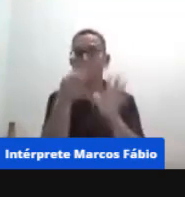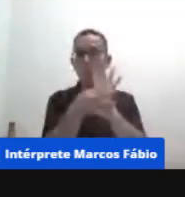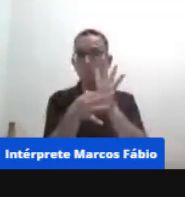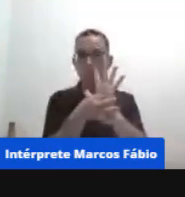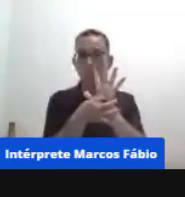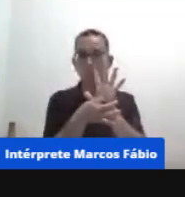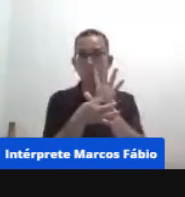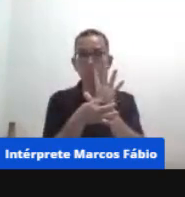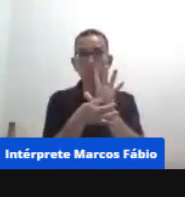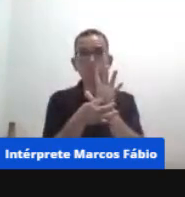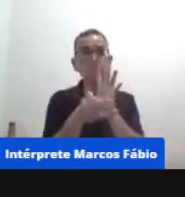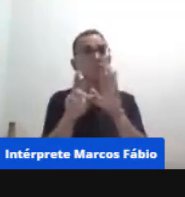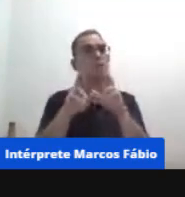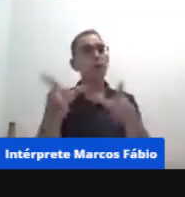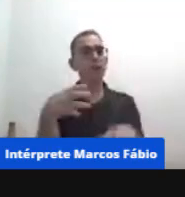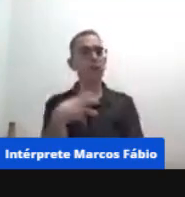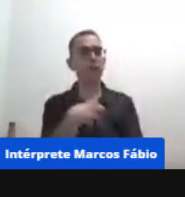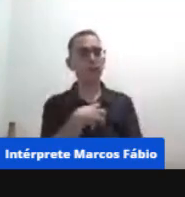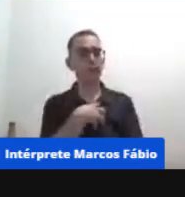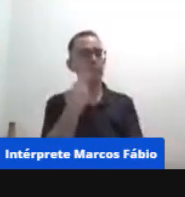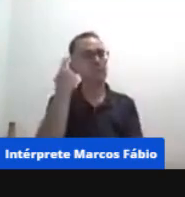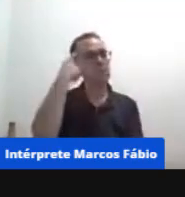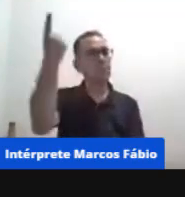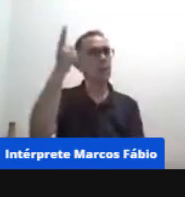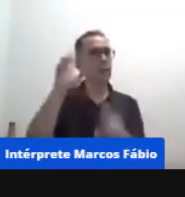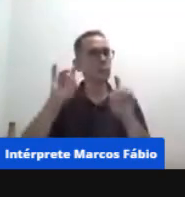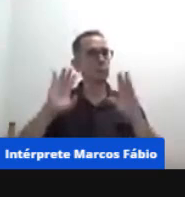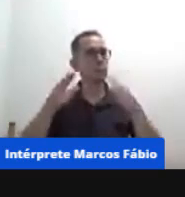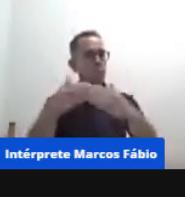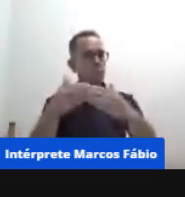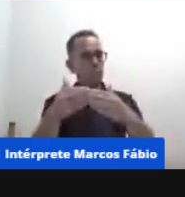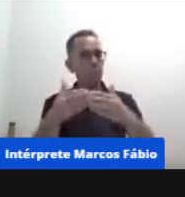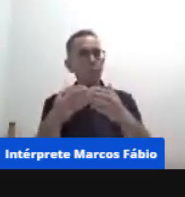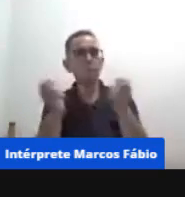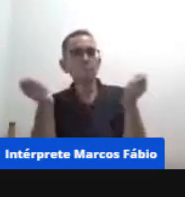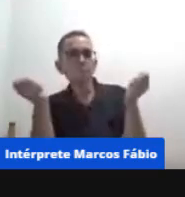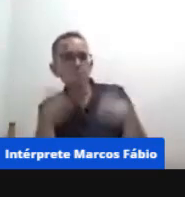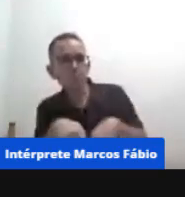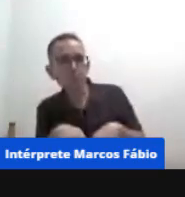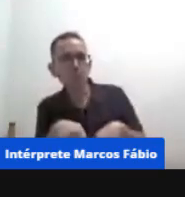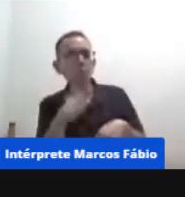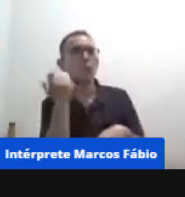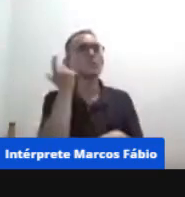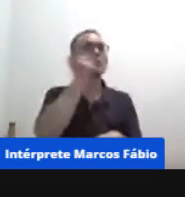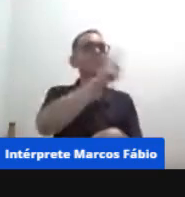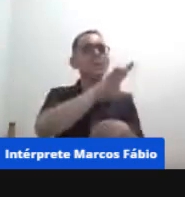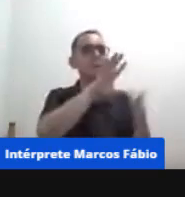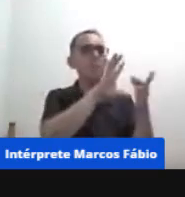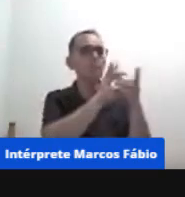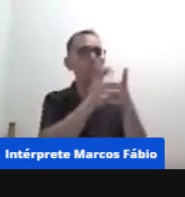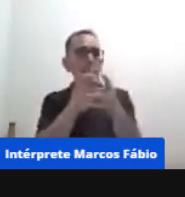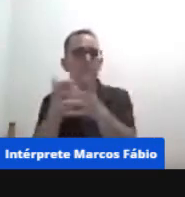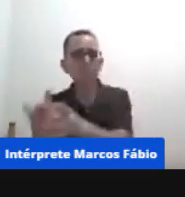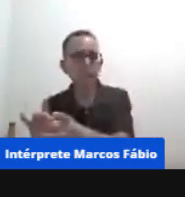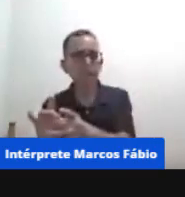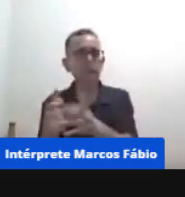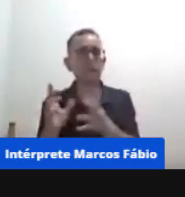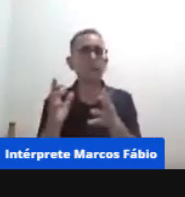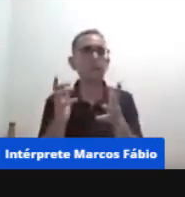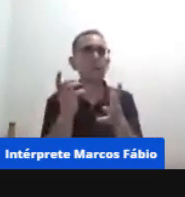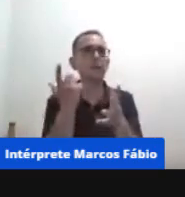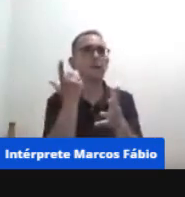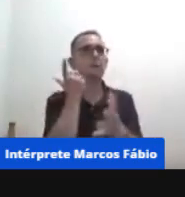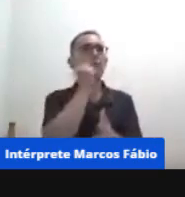para a criança. Mas quando eu proponho isso de uma forma diferenciada, com estratégias específicas, eu trabalho essa assimilação